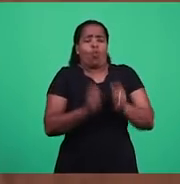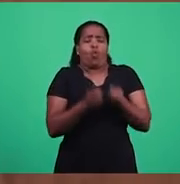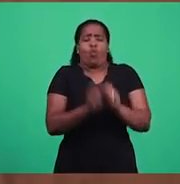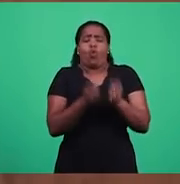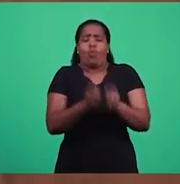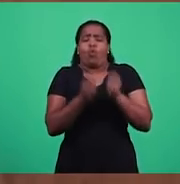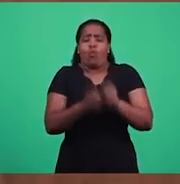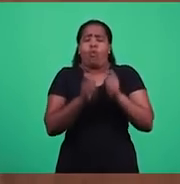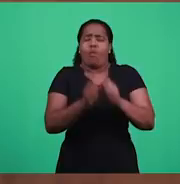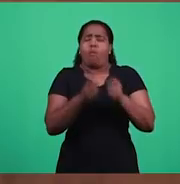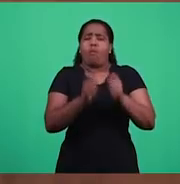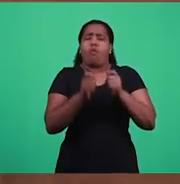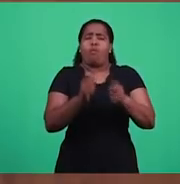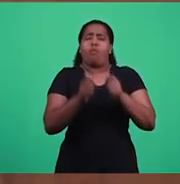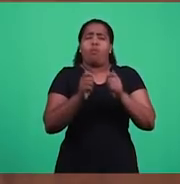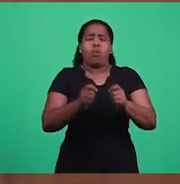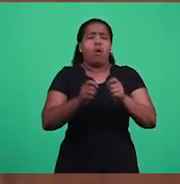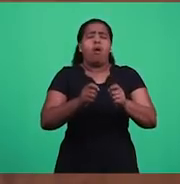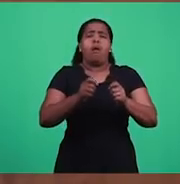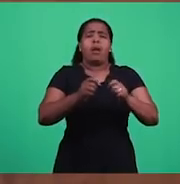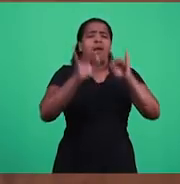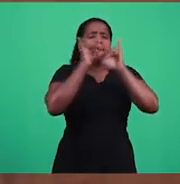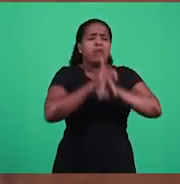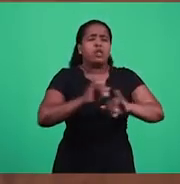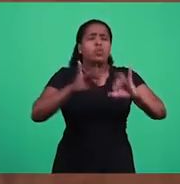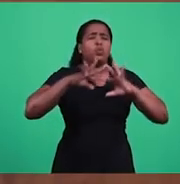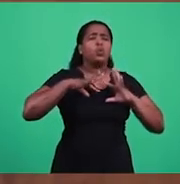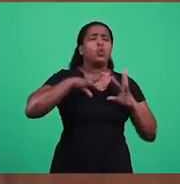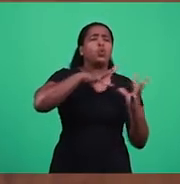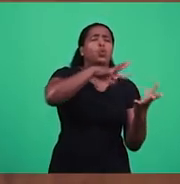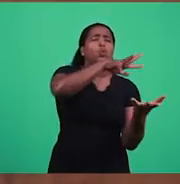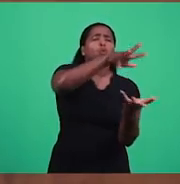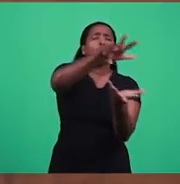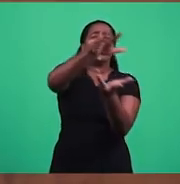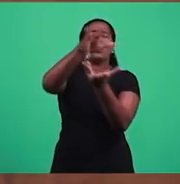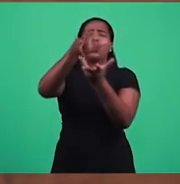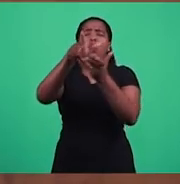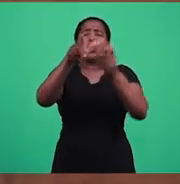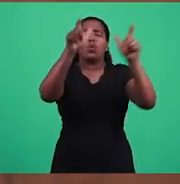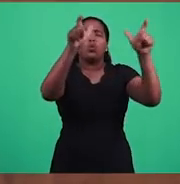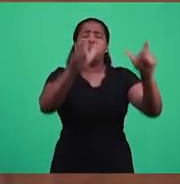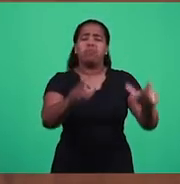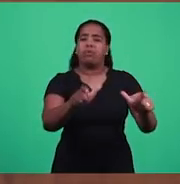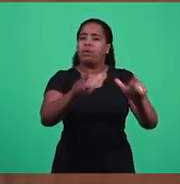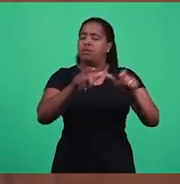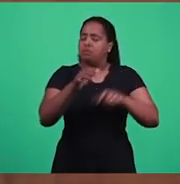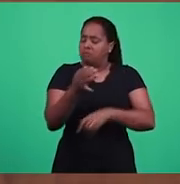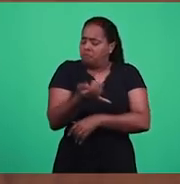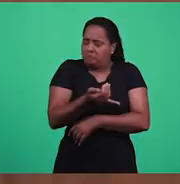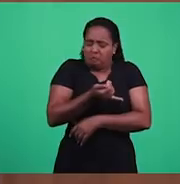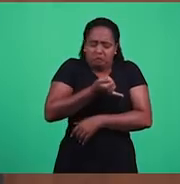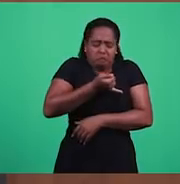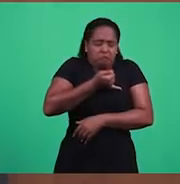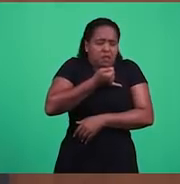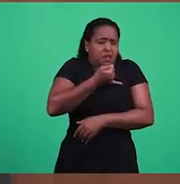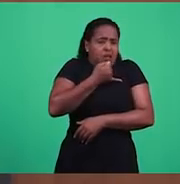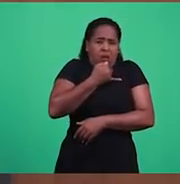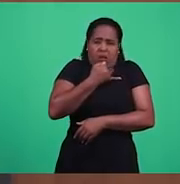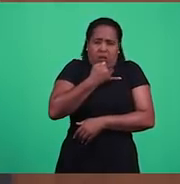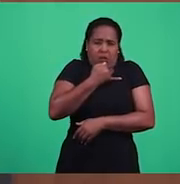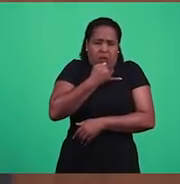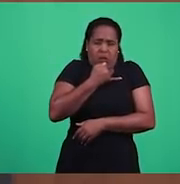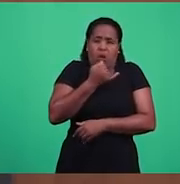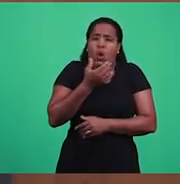para levar aquela notícia para todo o reino. Ai, que triste. Mardoqueu, então, ouvindo aquela notícia,